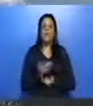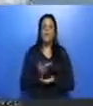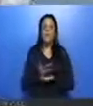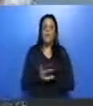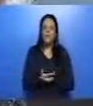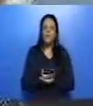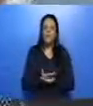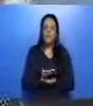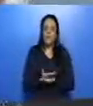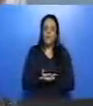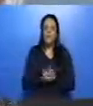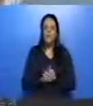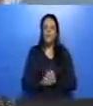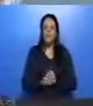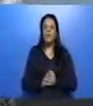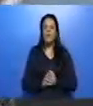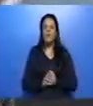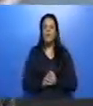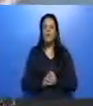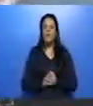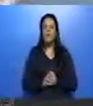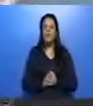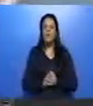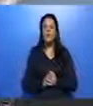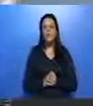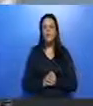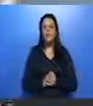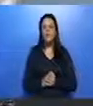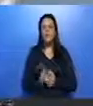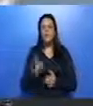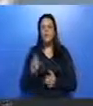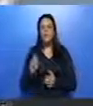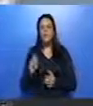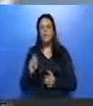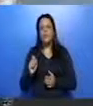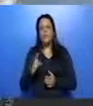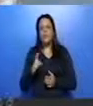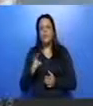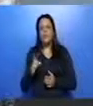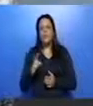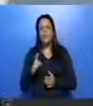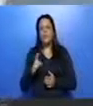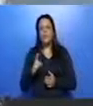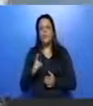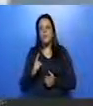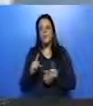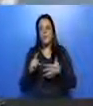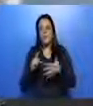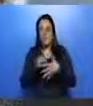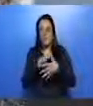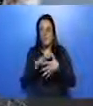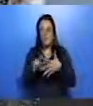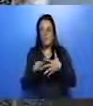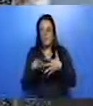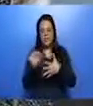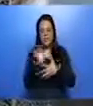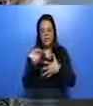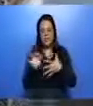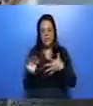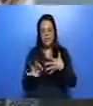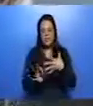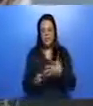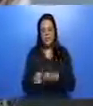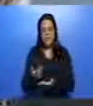gramática. E ficaram 5 classificações, lembram? Na aula anterior nós vimos a oração